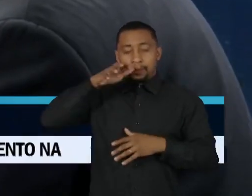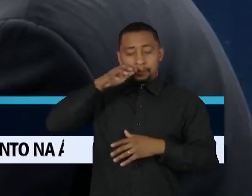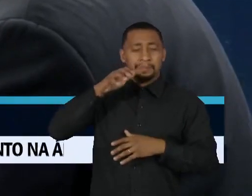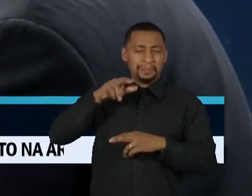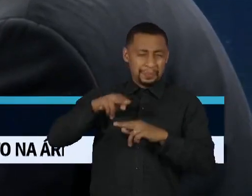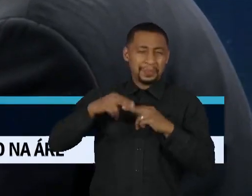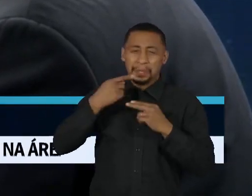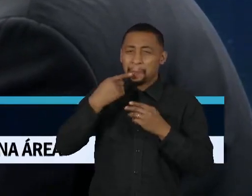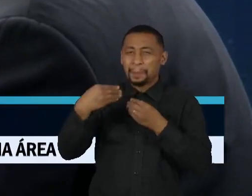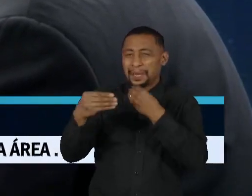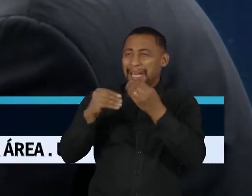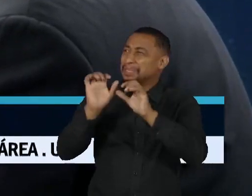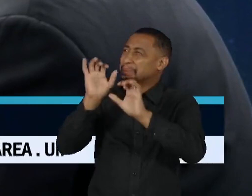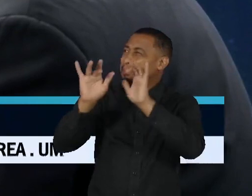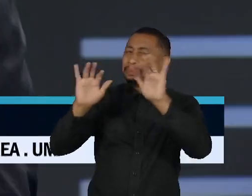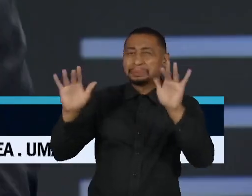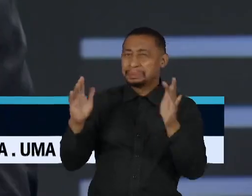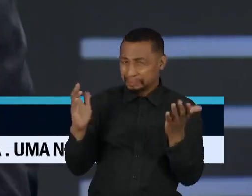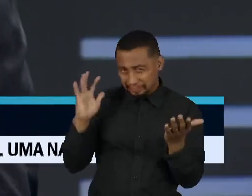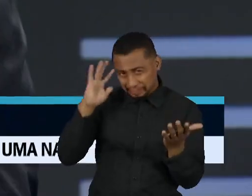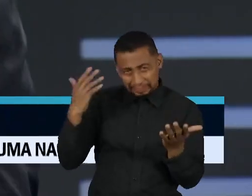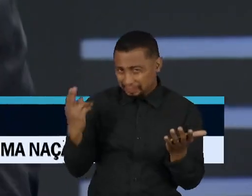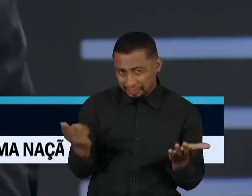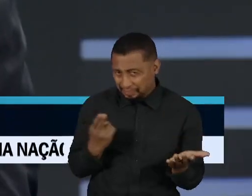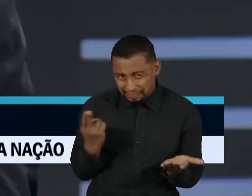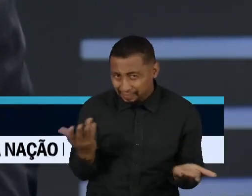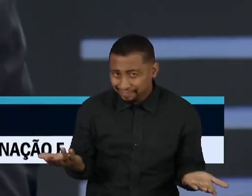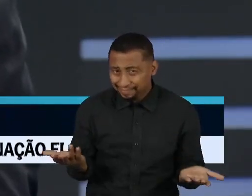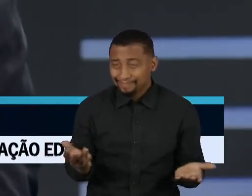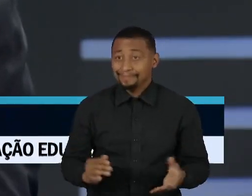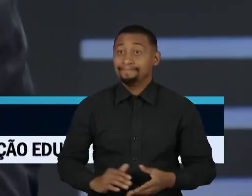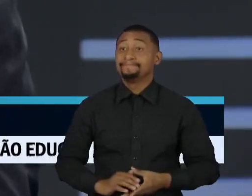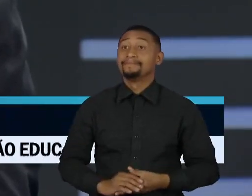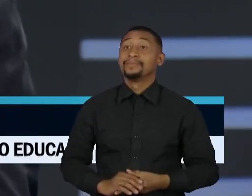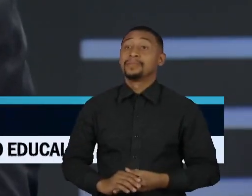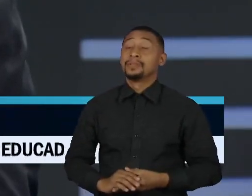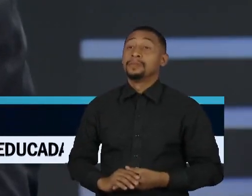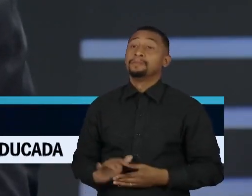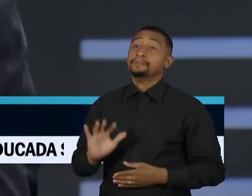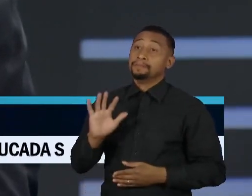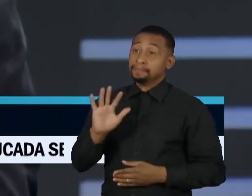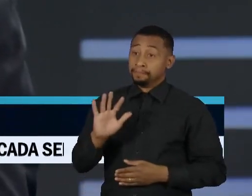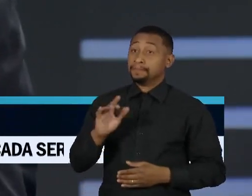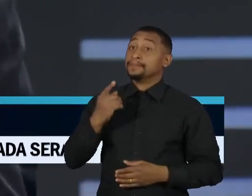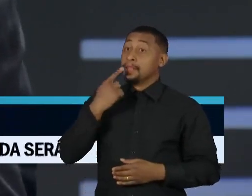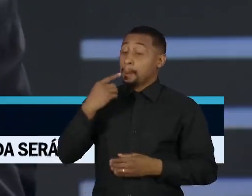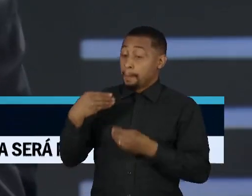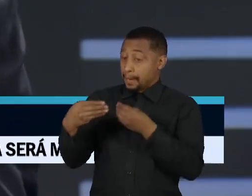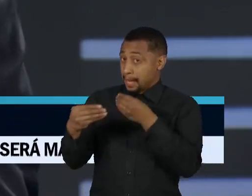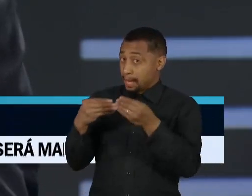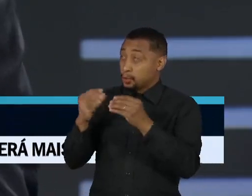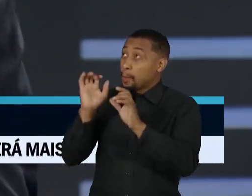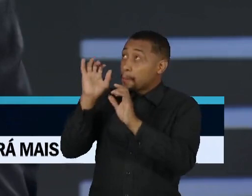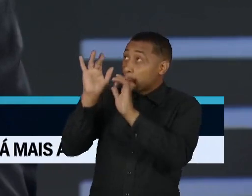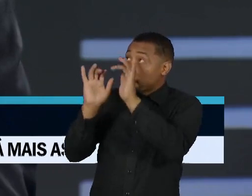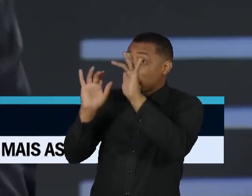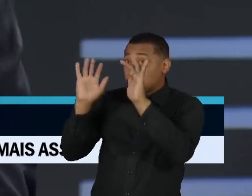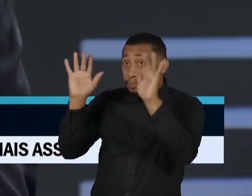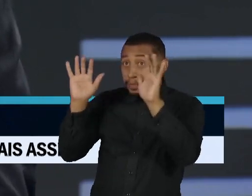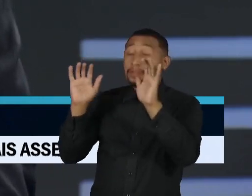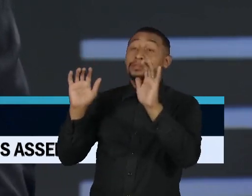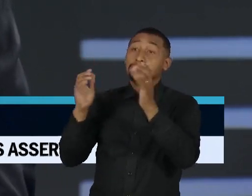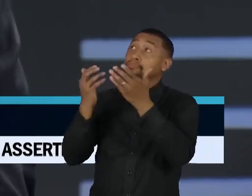desses microplásticos? Veja, os microplásticos fazem parte de um monte de